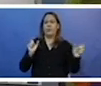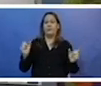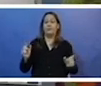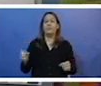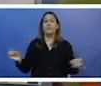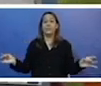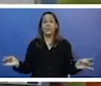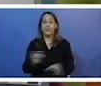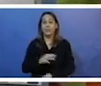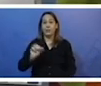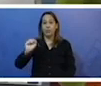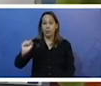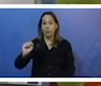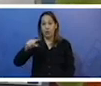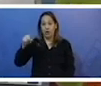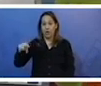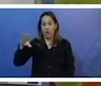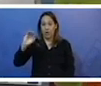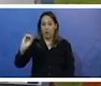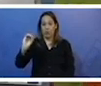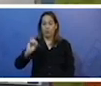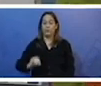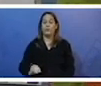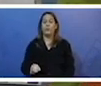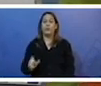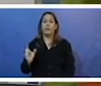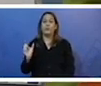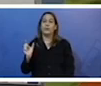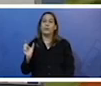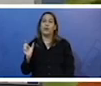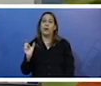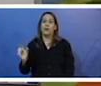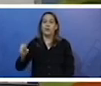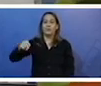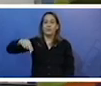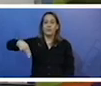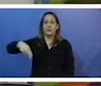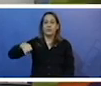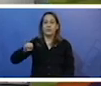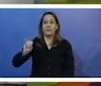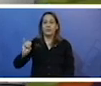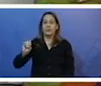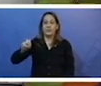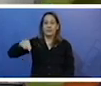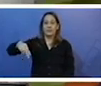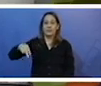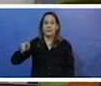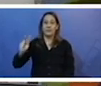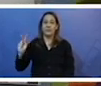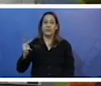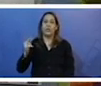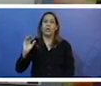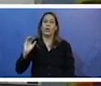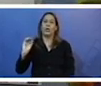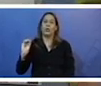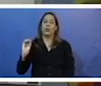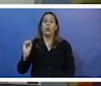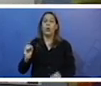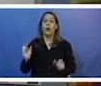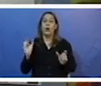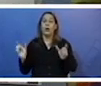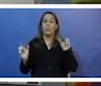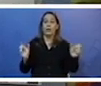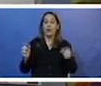certo? Ninho, ninho poderia ser carinho. Então, vamos lá?